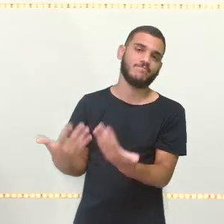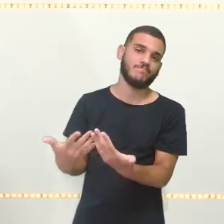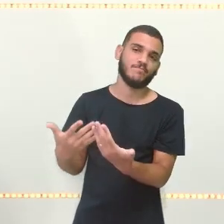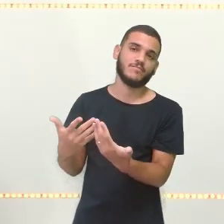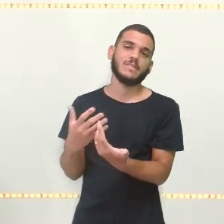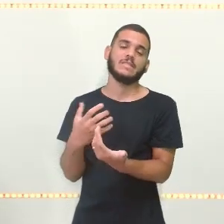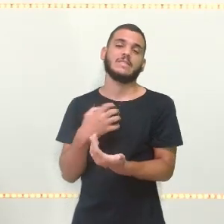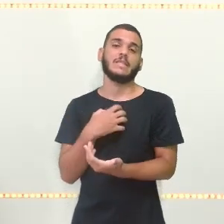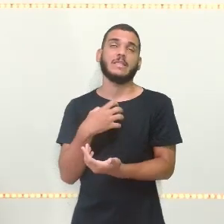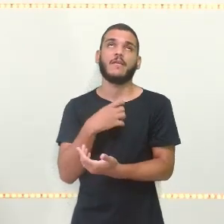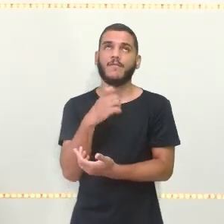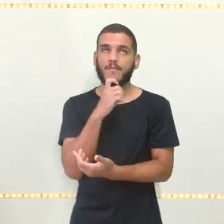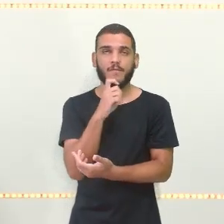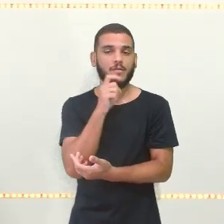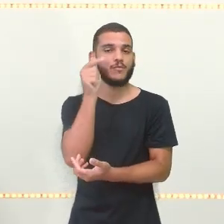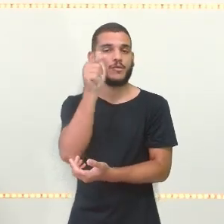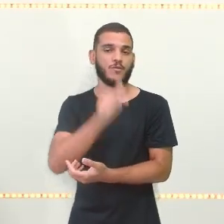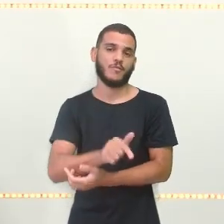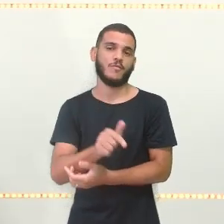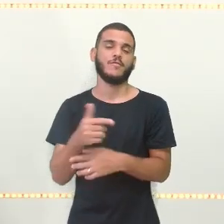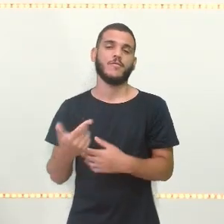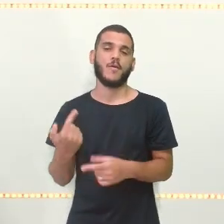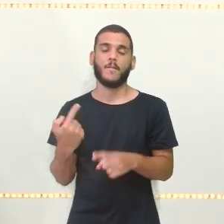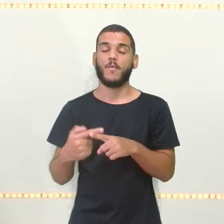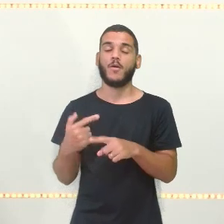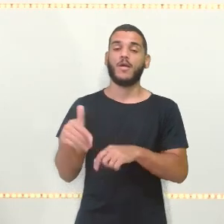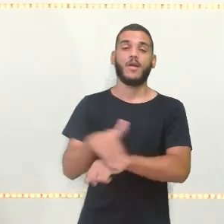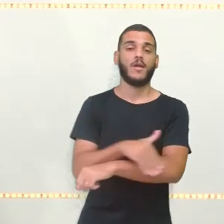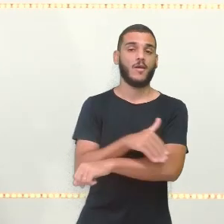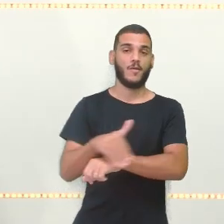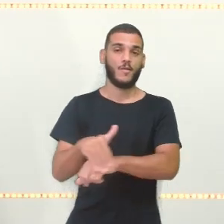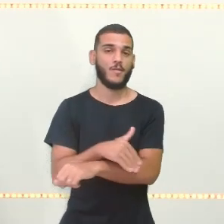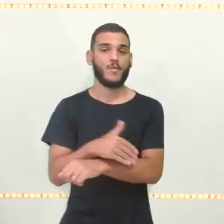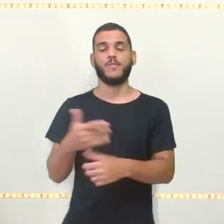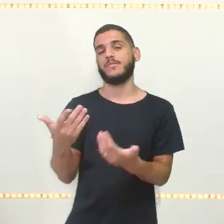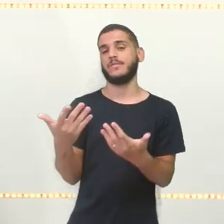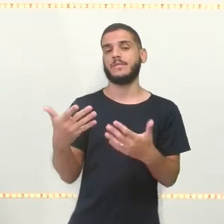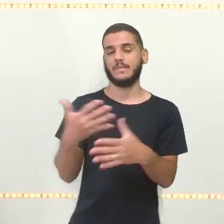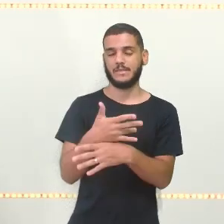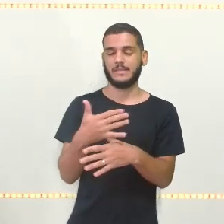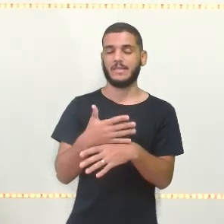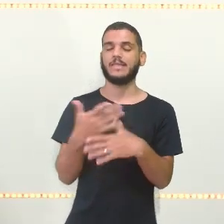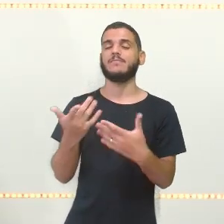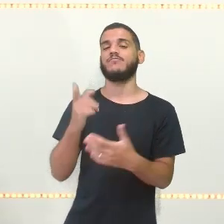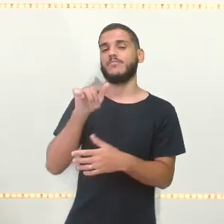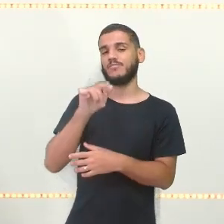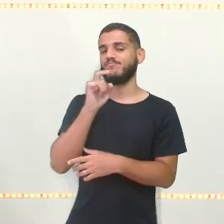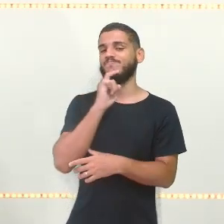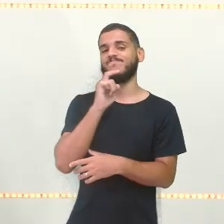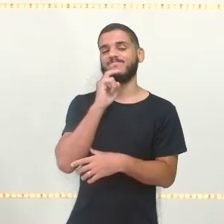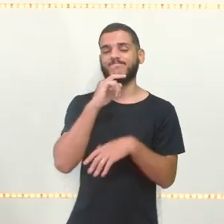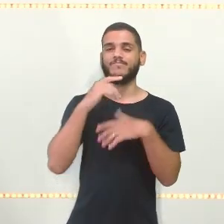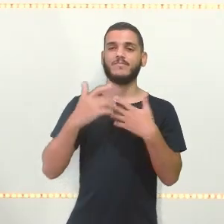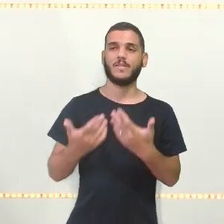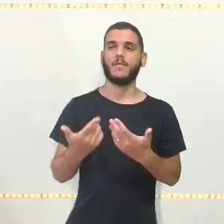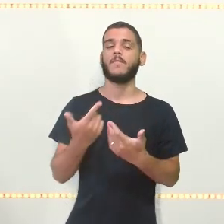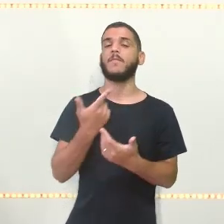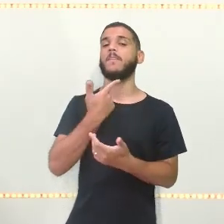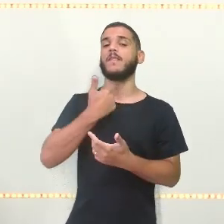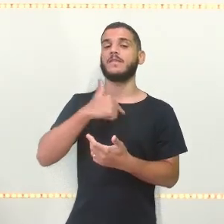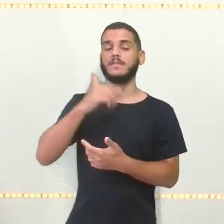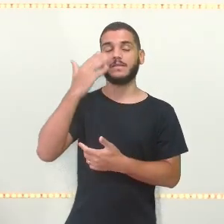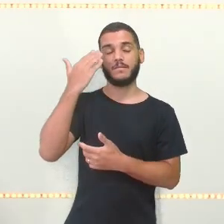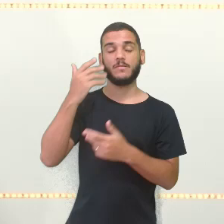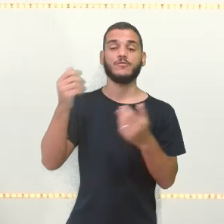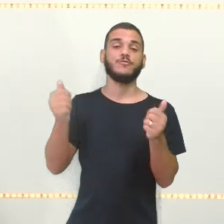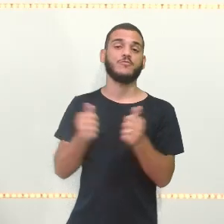sentir muito frio novamente pelas ruas daquele lugar muito gelado. E aí eu quero saber